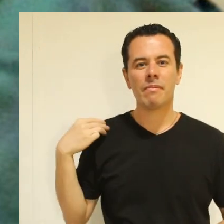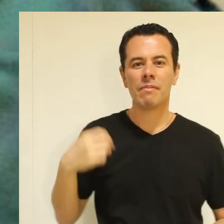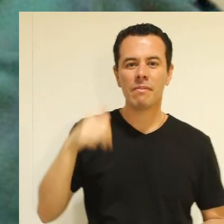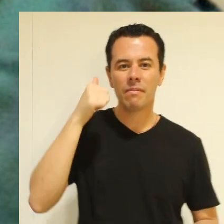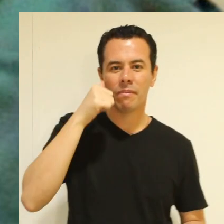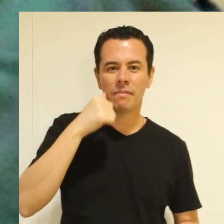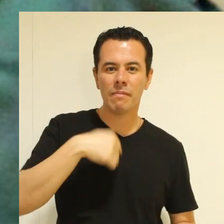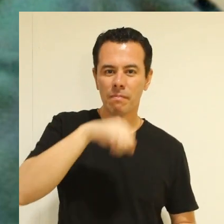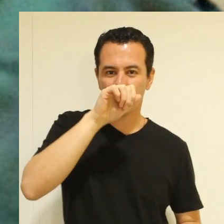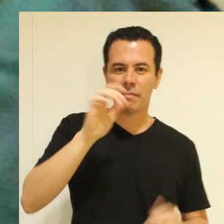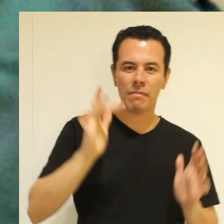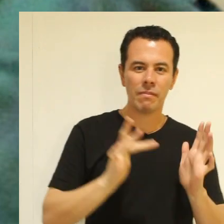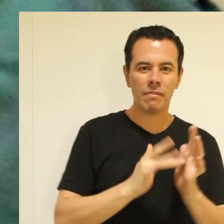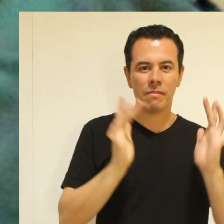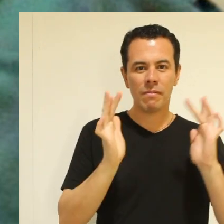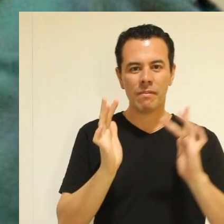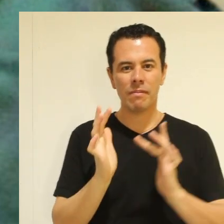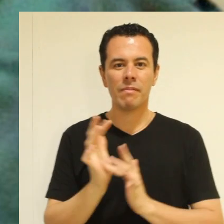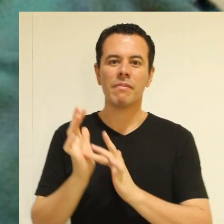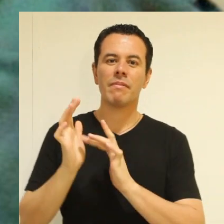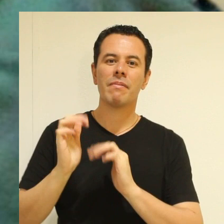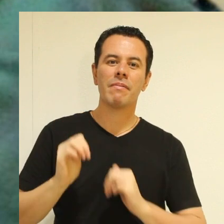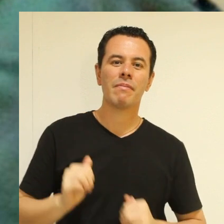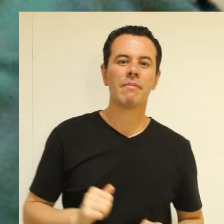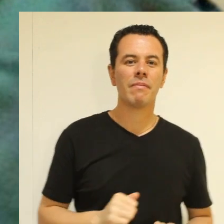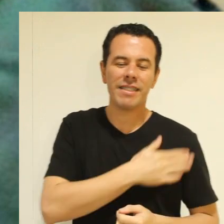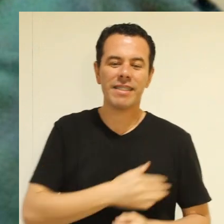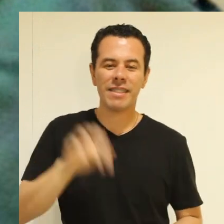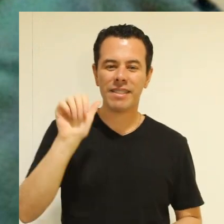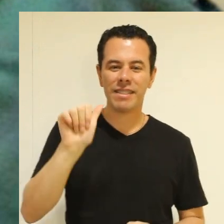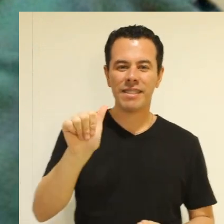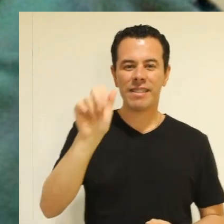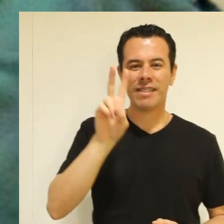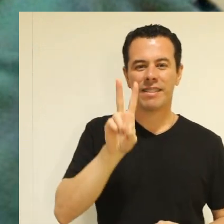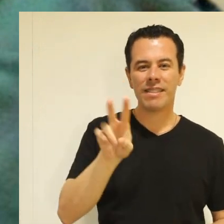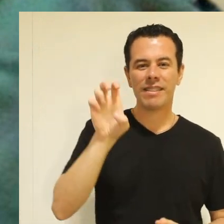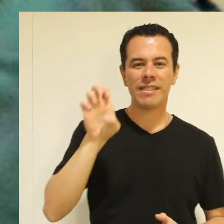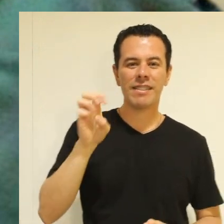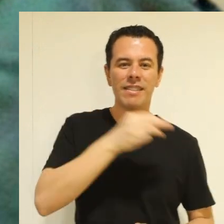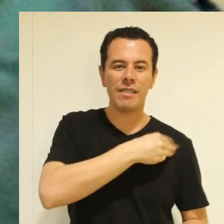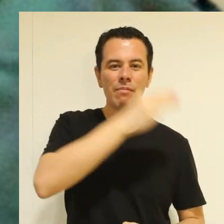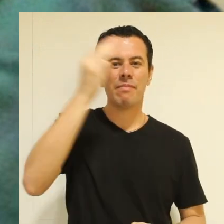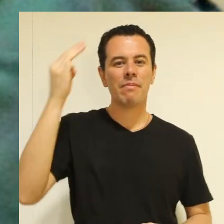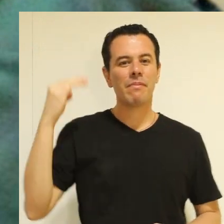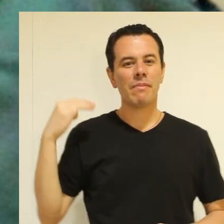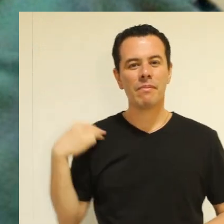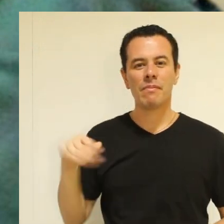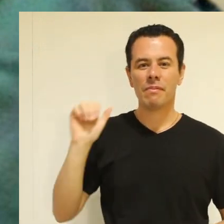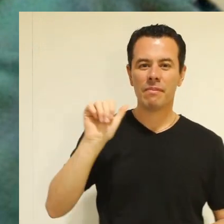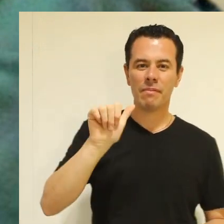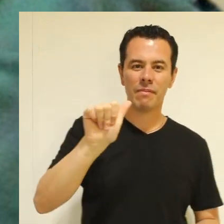Maria, Mãe de Jesus. Ave